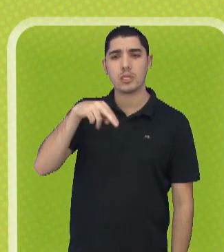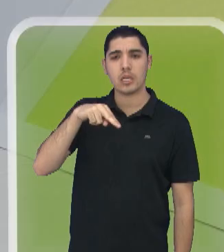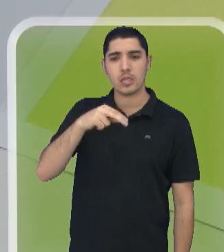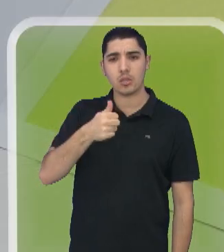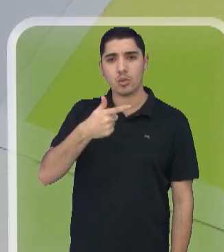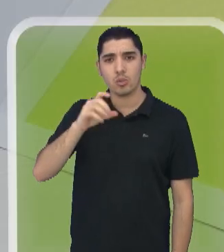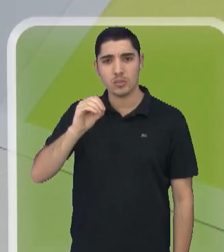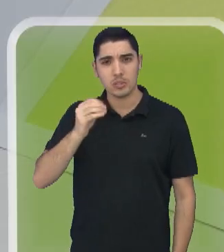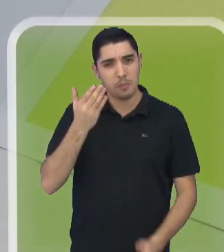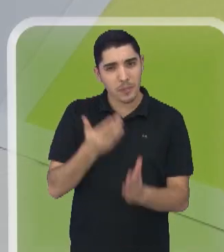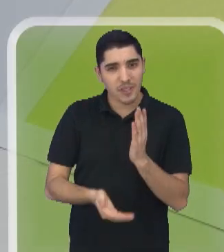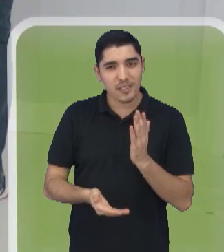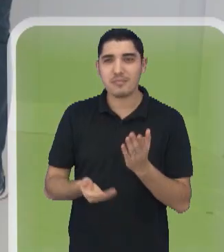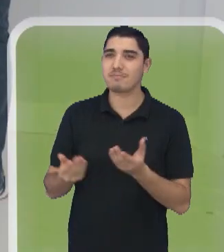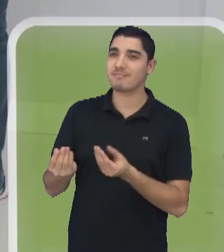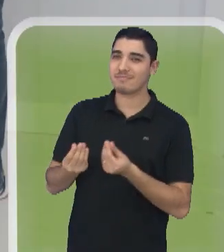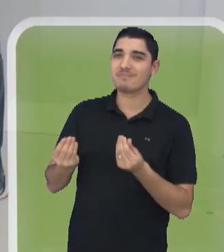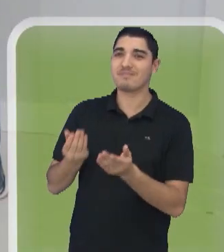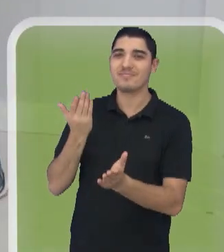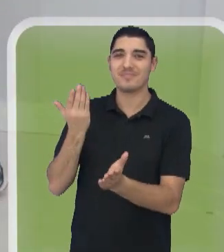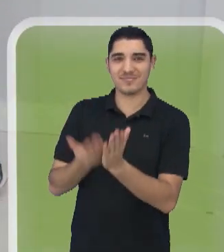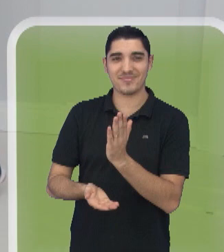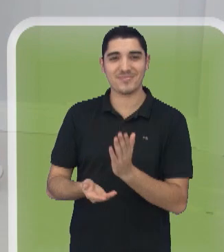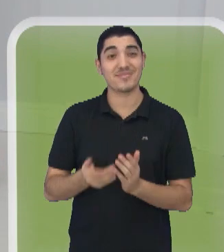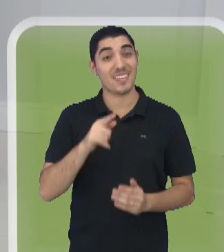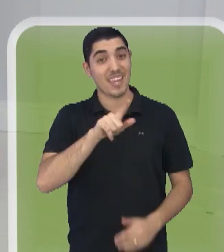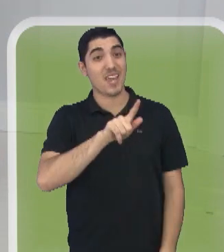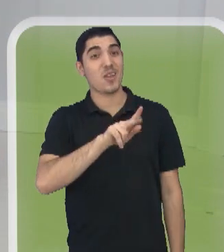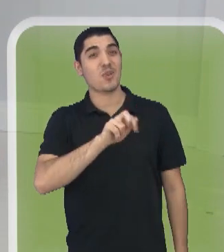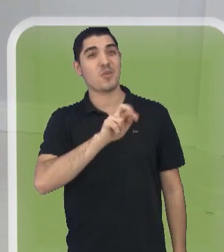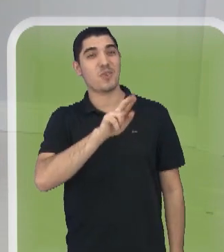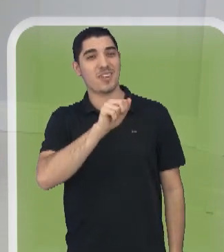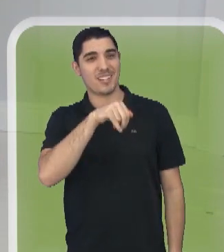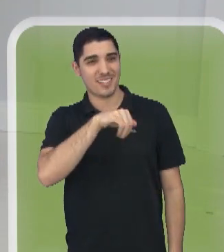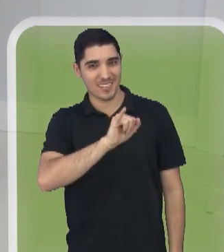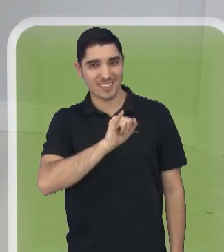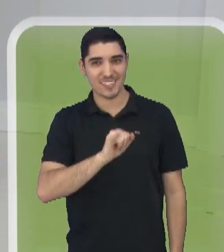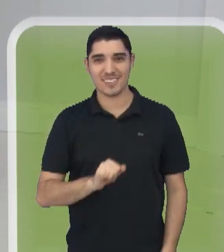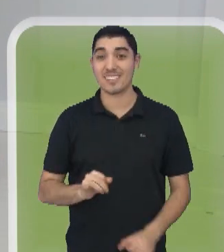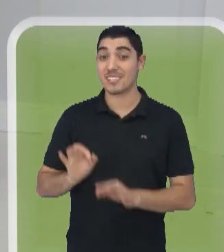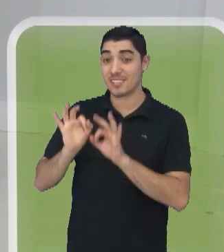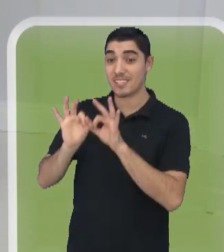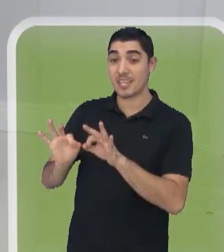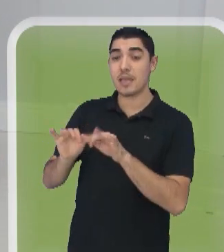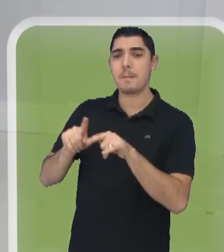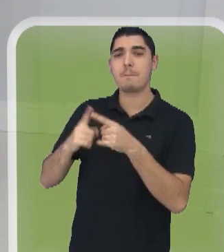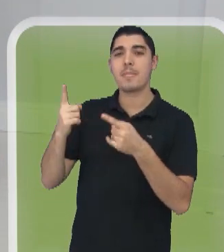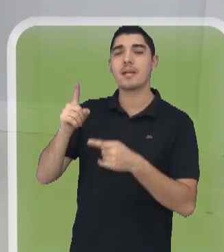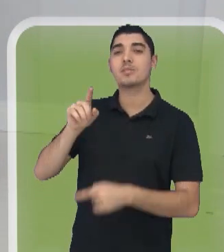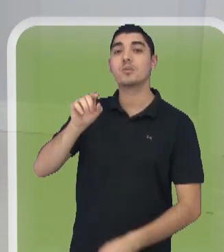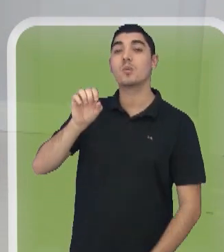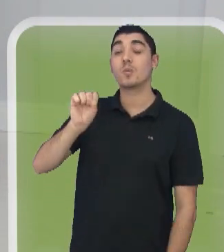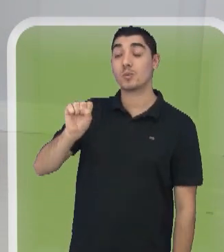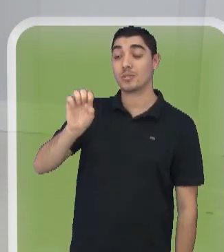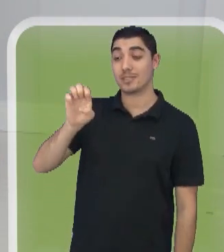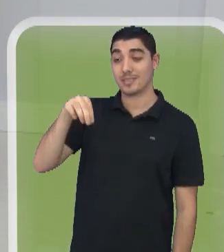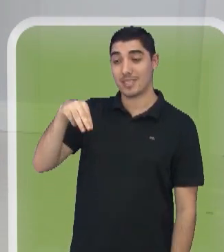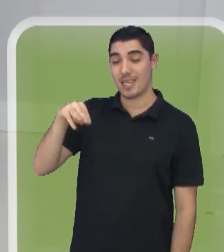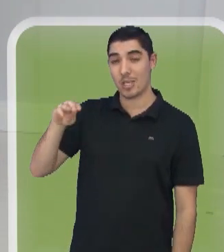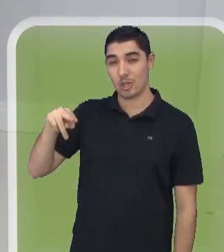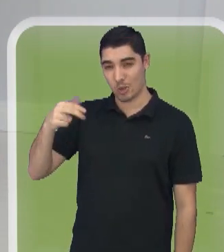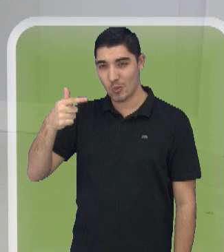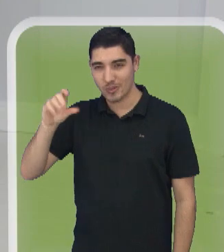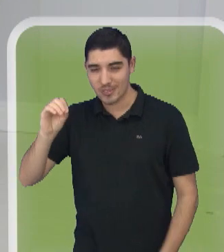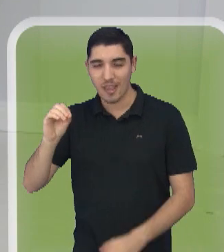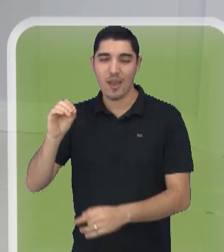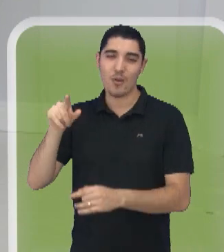Perdeu. então, é o Guarani, então, né? Na verdade, acho que o Sem Noção ganhou ali. Acho que o resultado ali tá inverso. Mas a